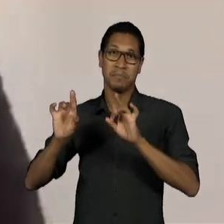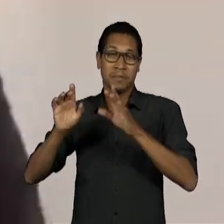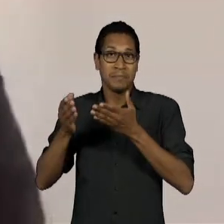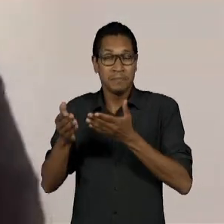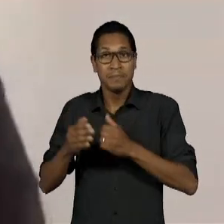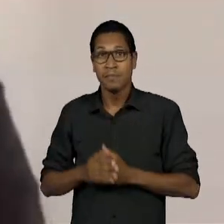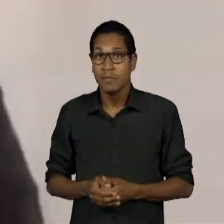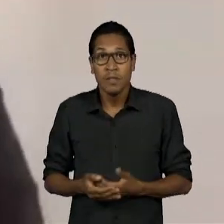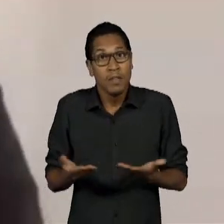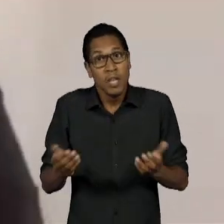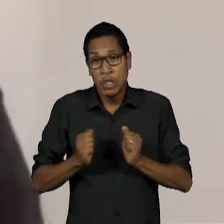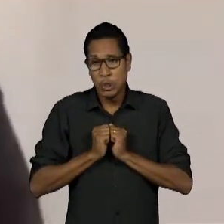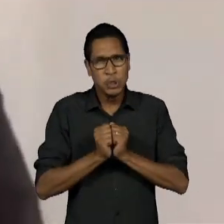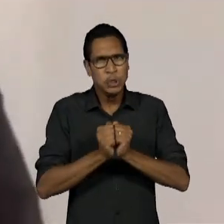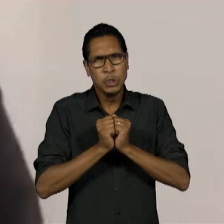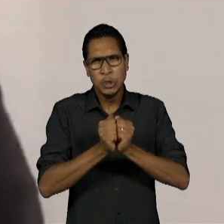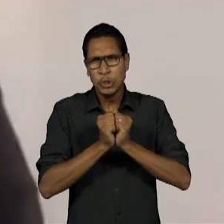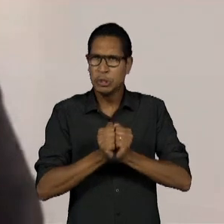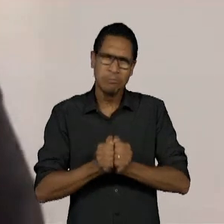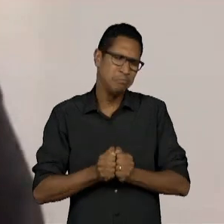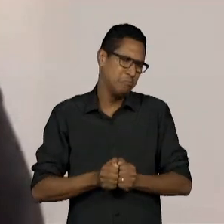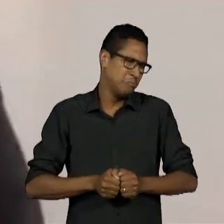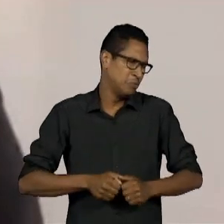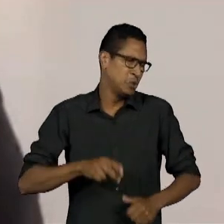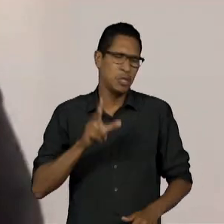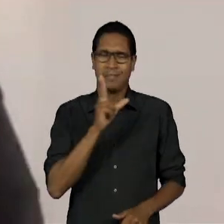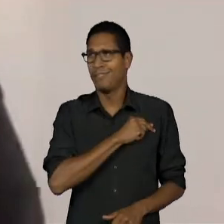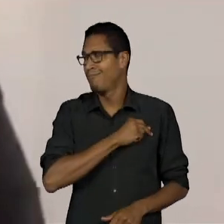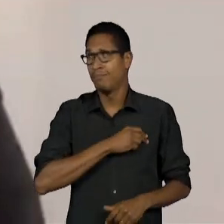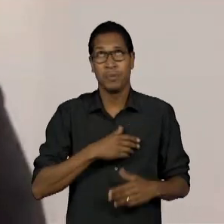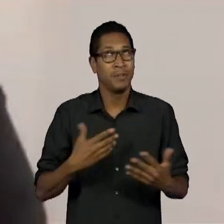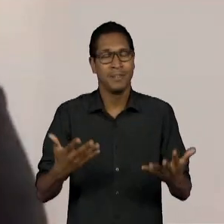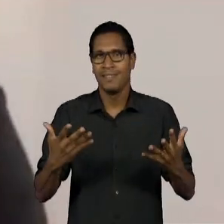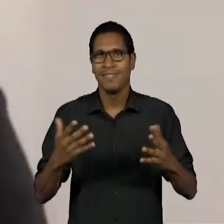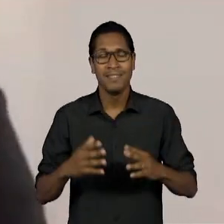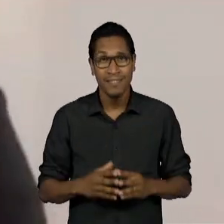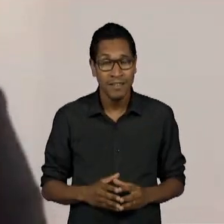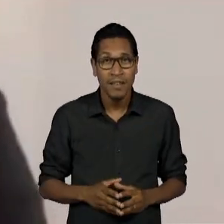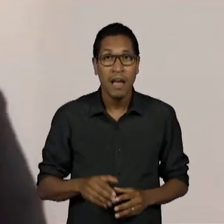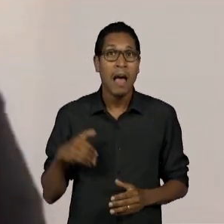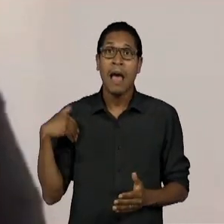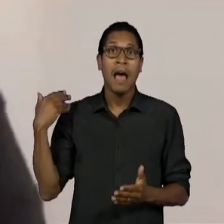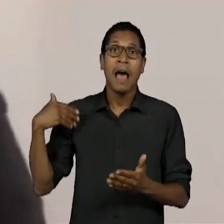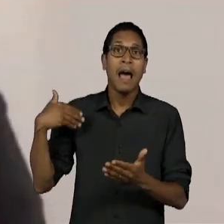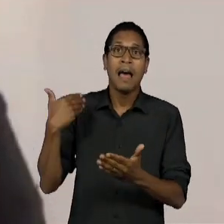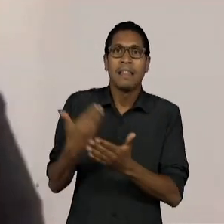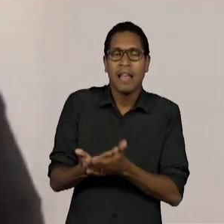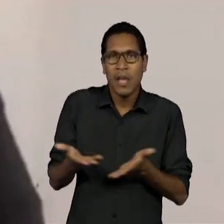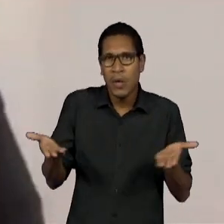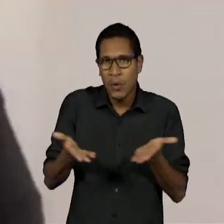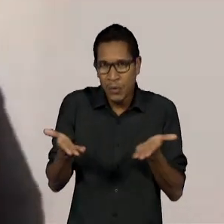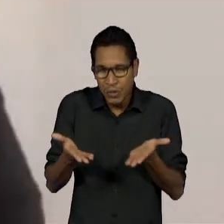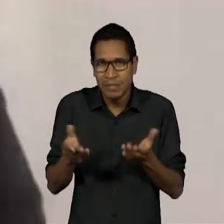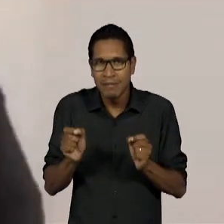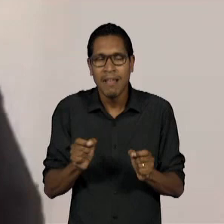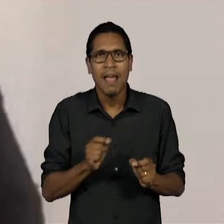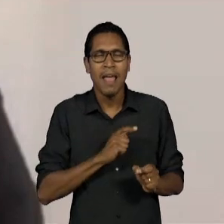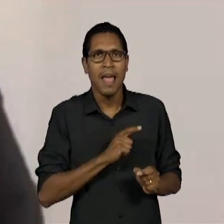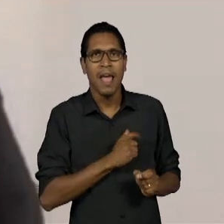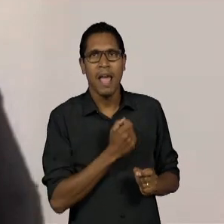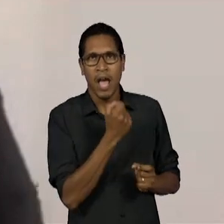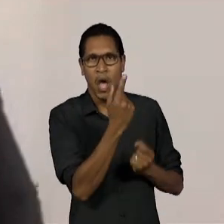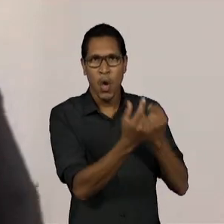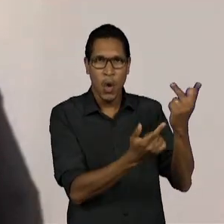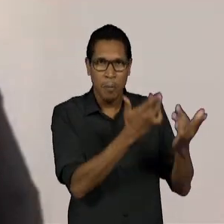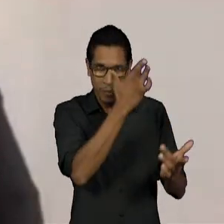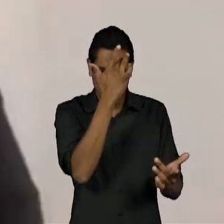era um parceiro extraordinário. E ele era todo, até hoje, vários colegas, às